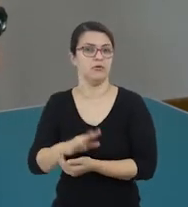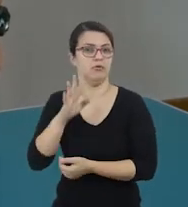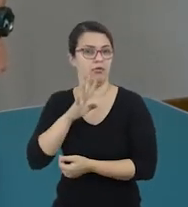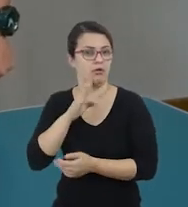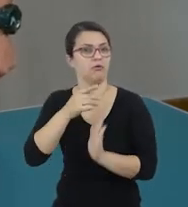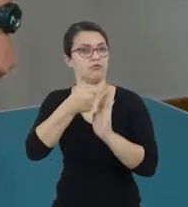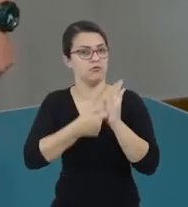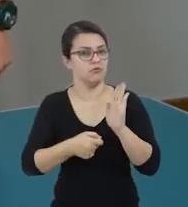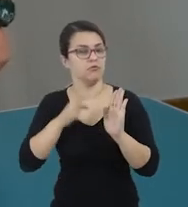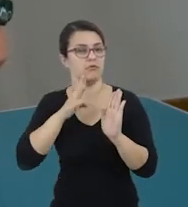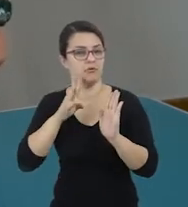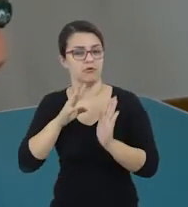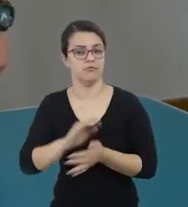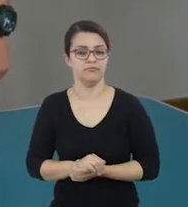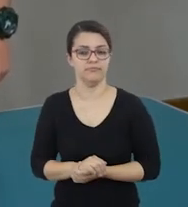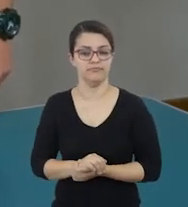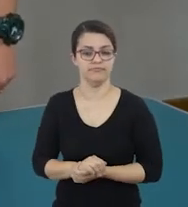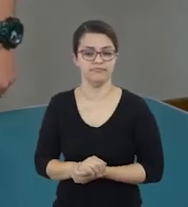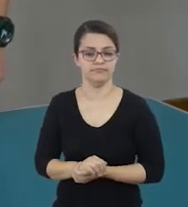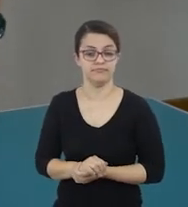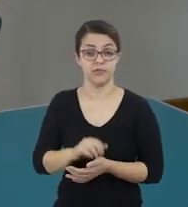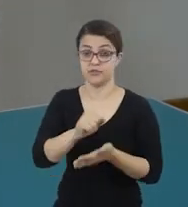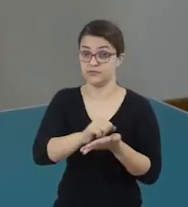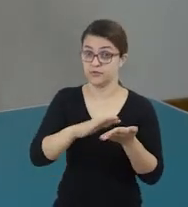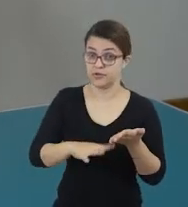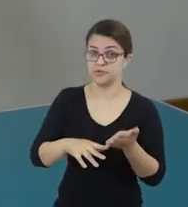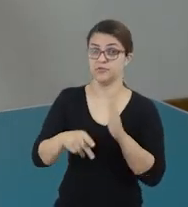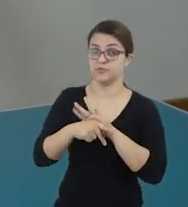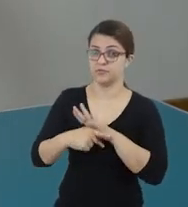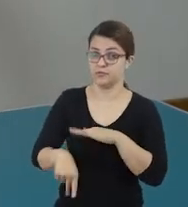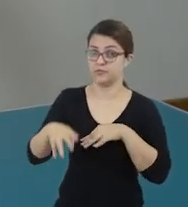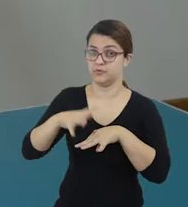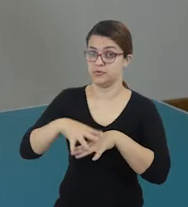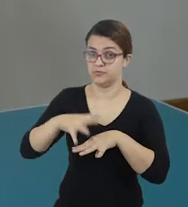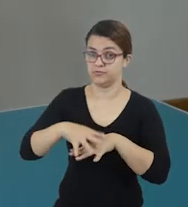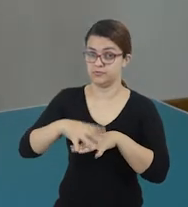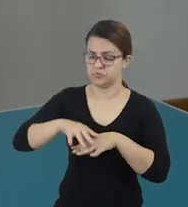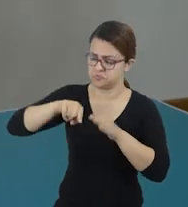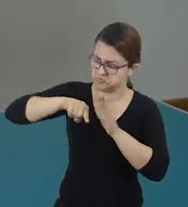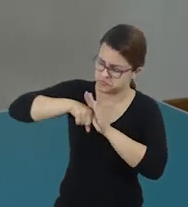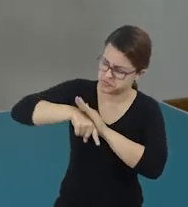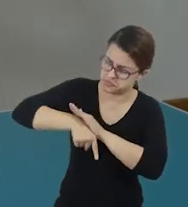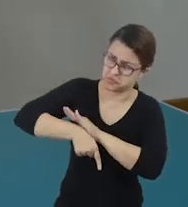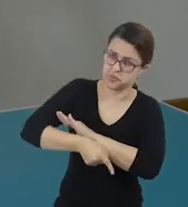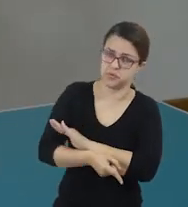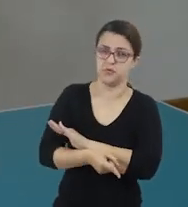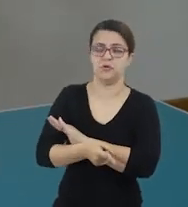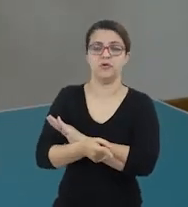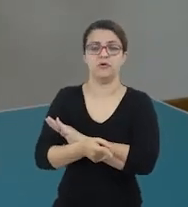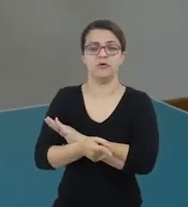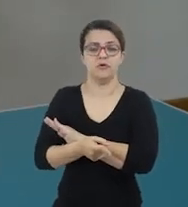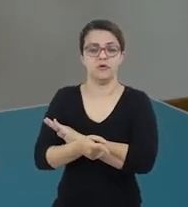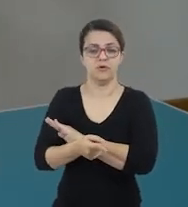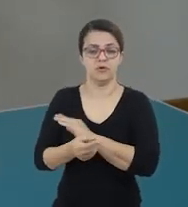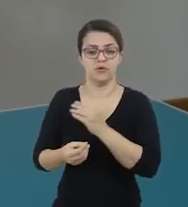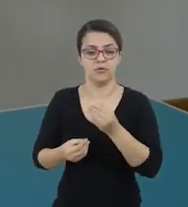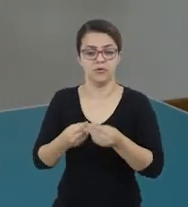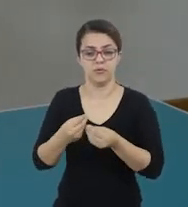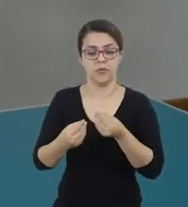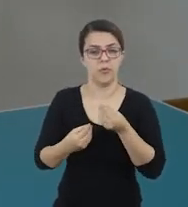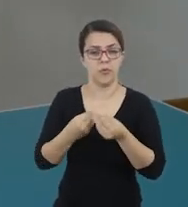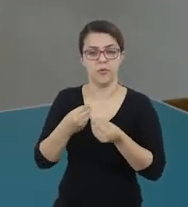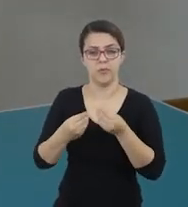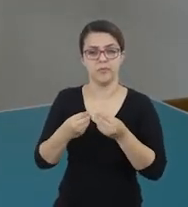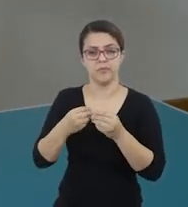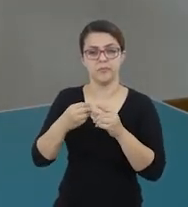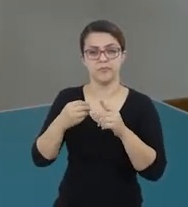que é um texto muito bacana. Na nossa lição de matemática, nós vamos nos aprofundar um pouquinho mais sobre